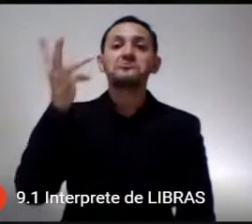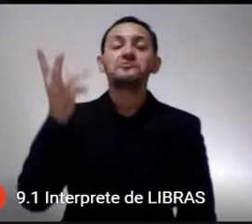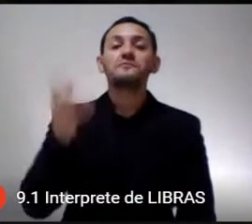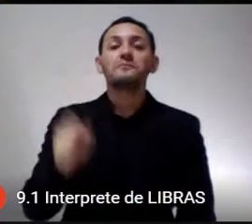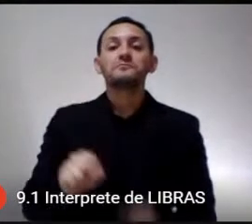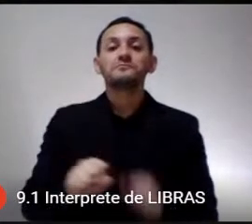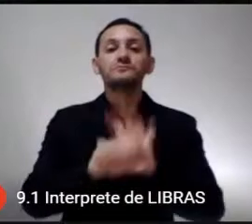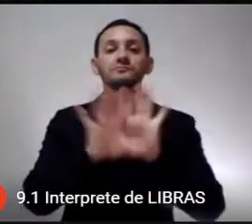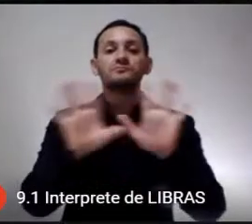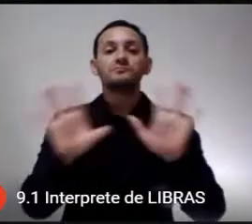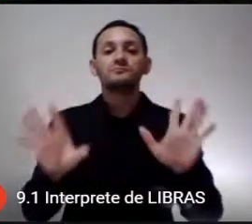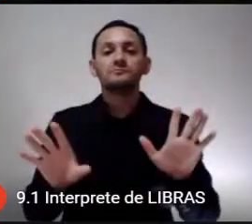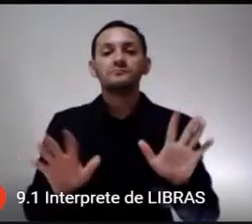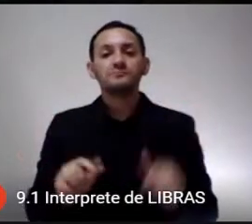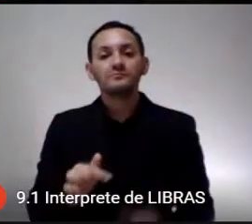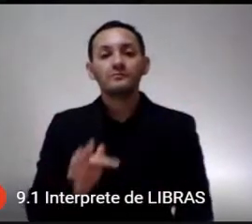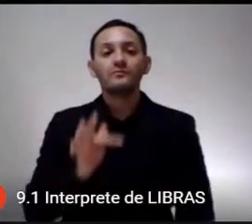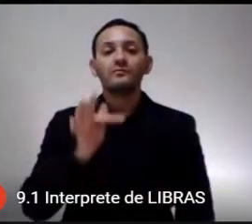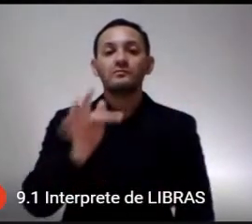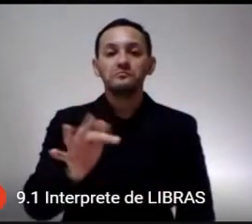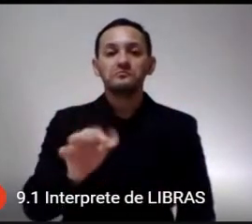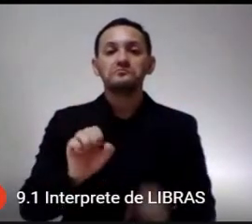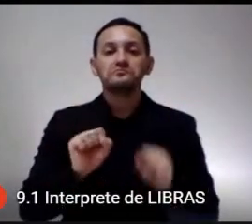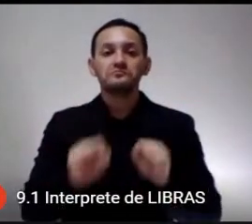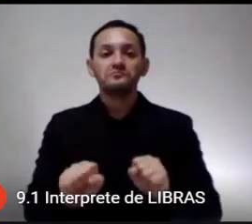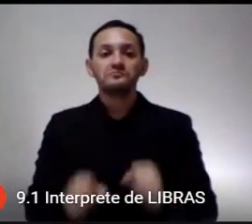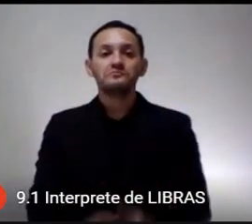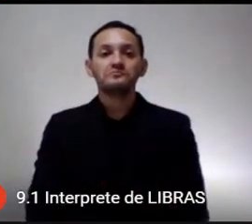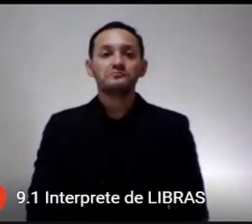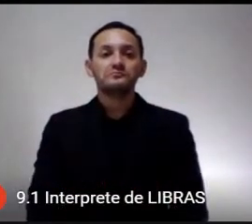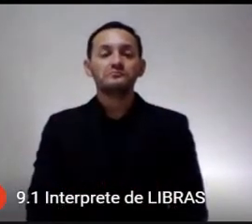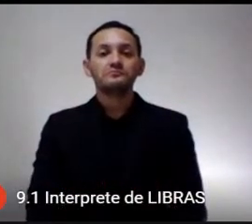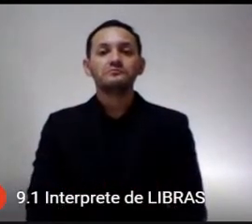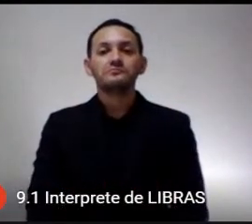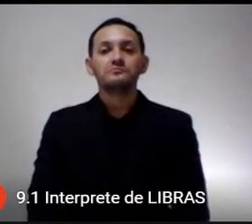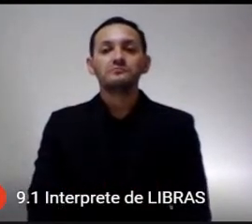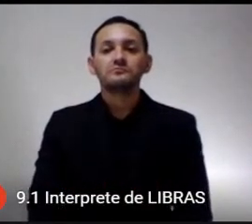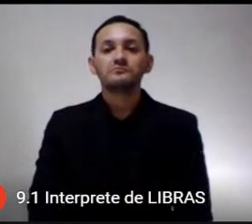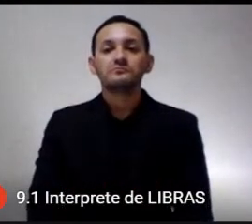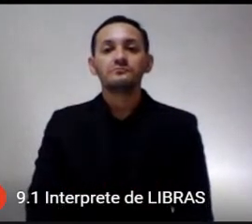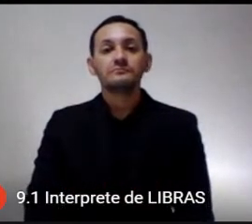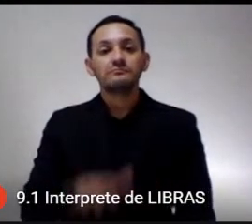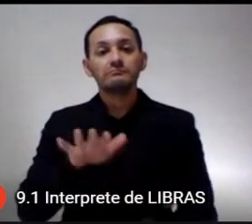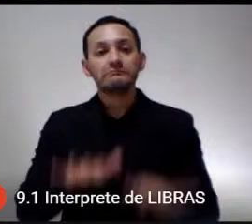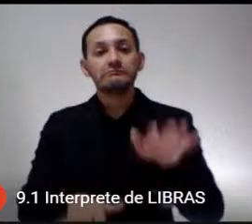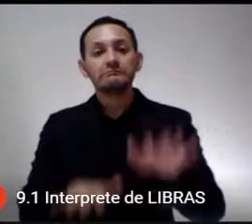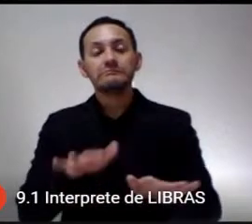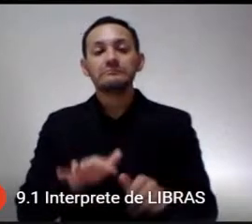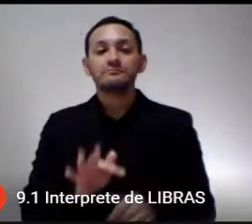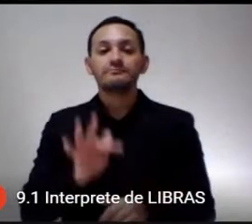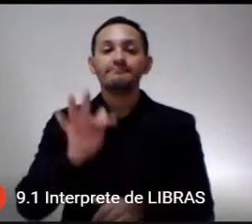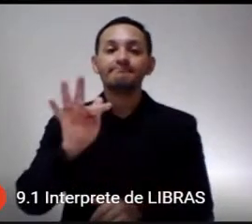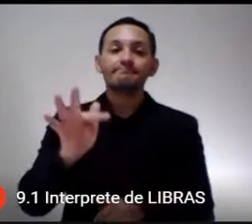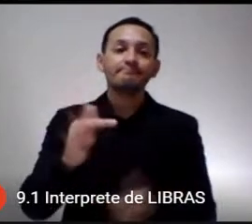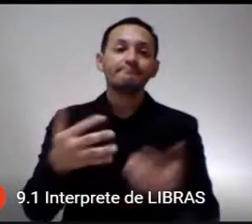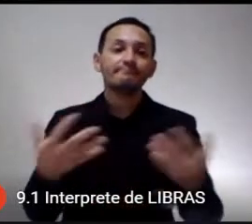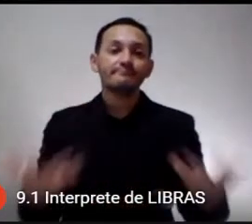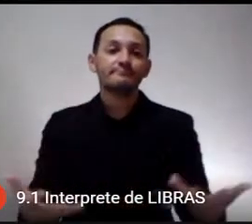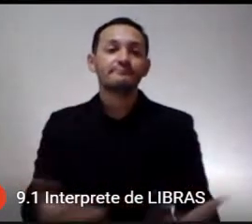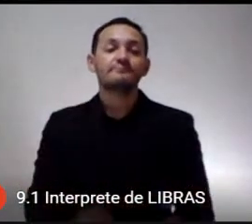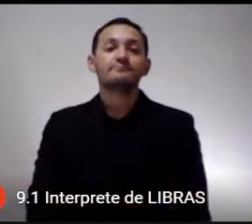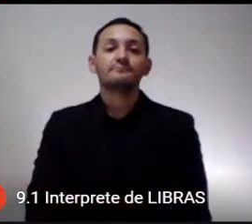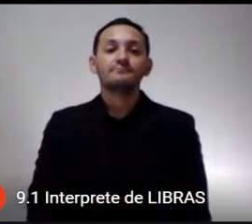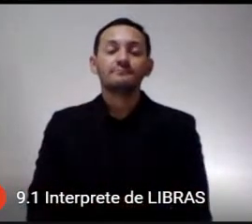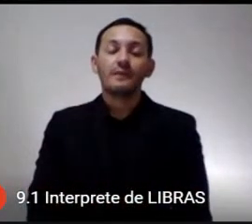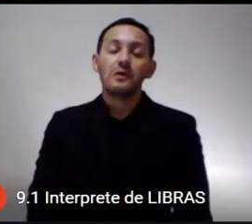esclarecer isso depois, né? Então, presidente, tenha referido hipoteticamente essa situação e agora temos um caso